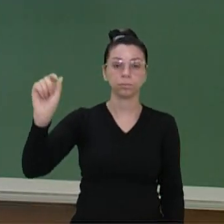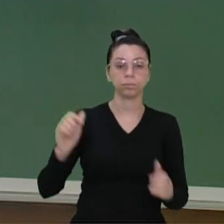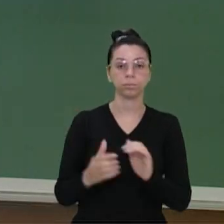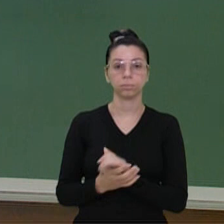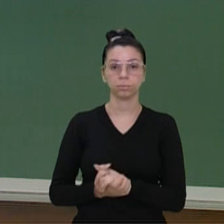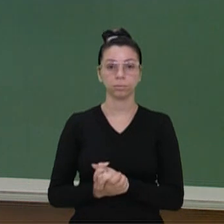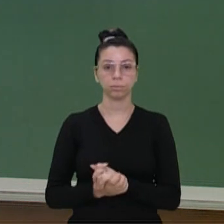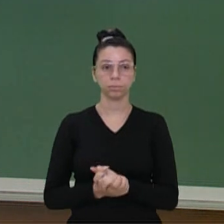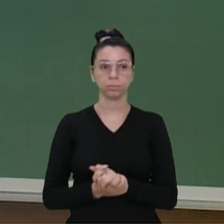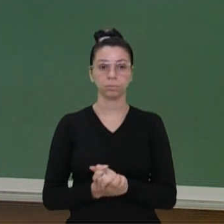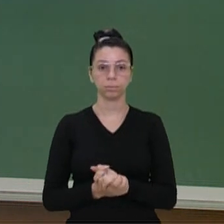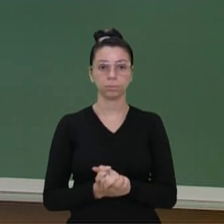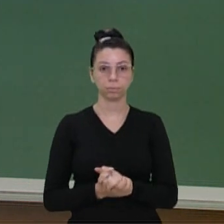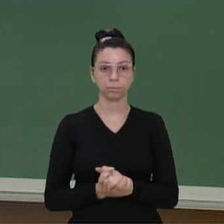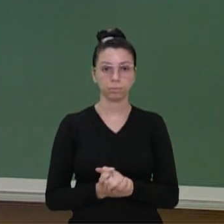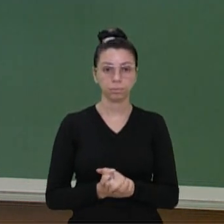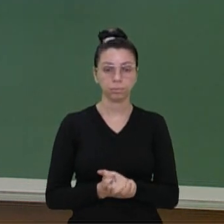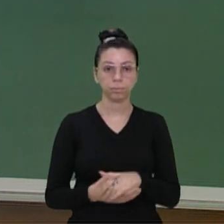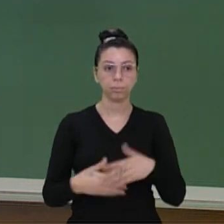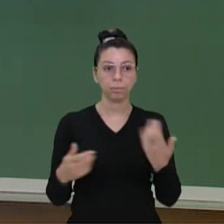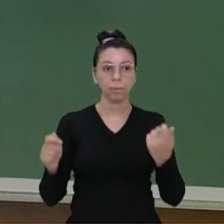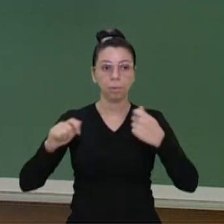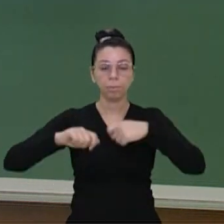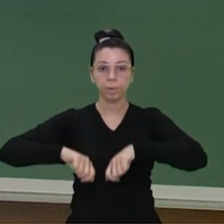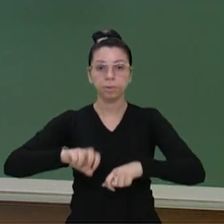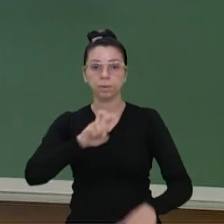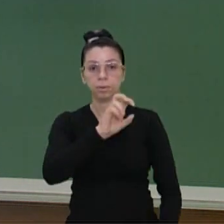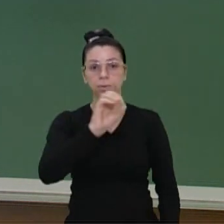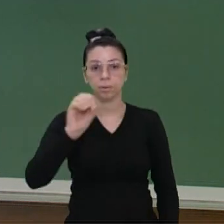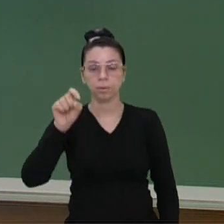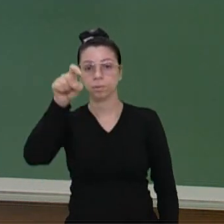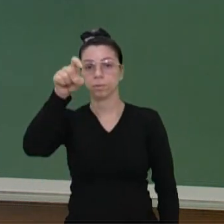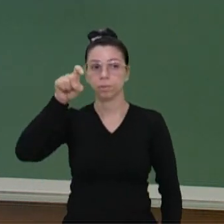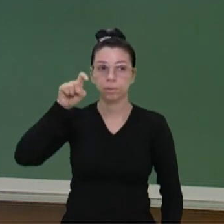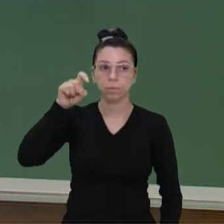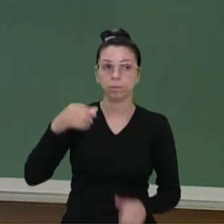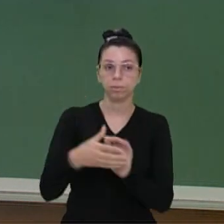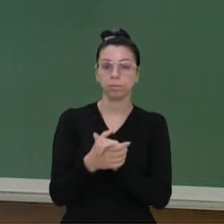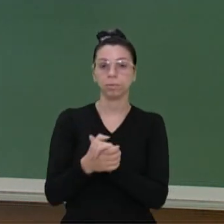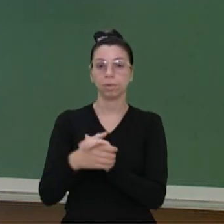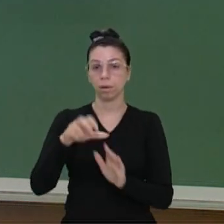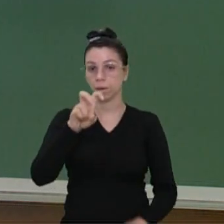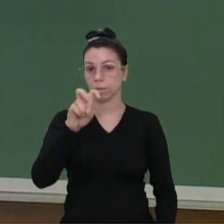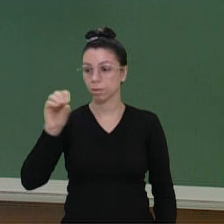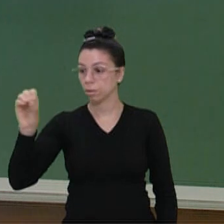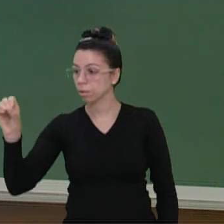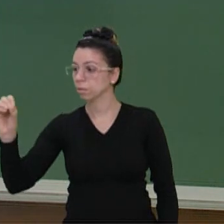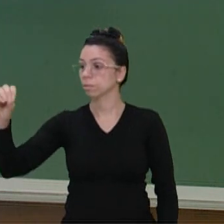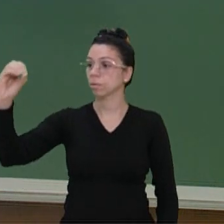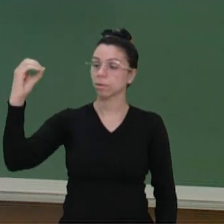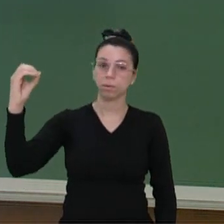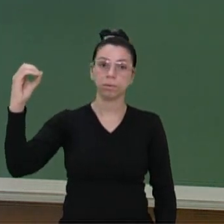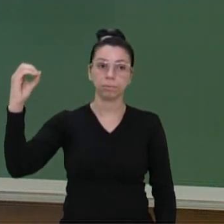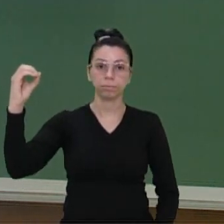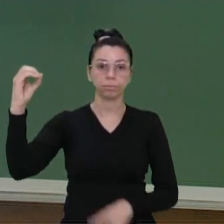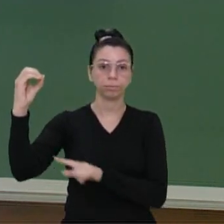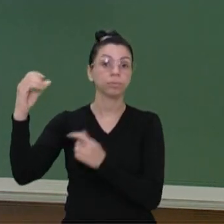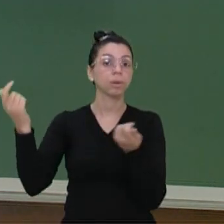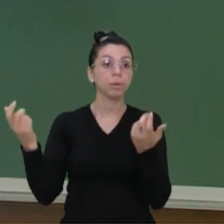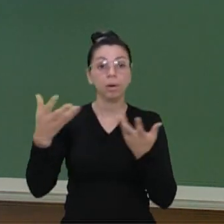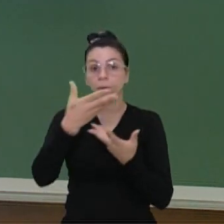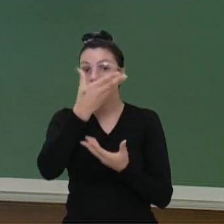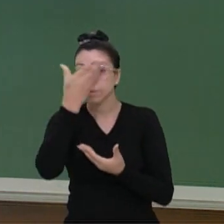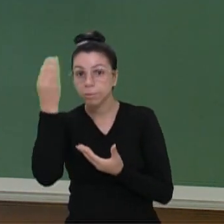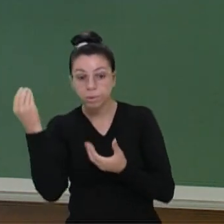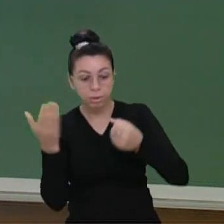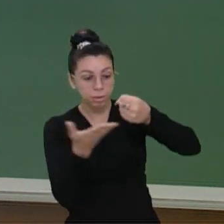Ó. Eu fico com 500 elevado a x e 500 elevado a 0. Agora, a gente vai esquecer